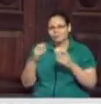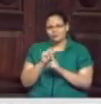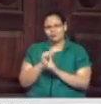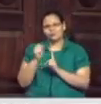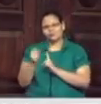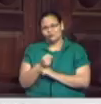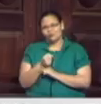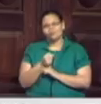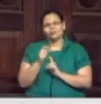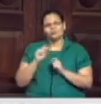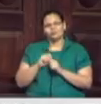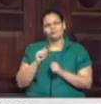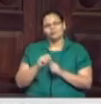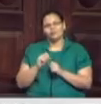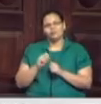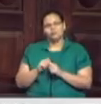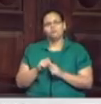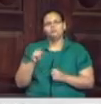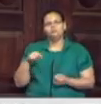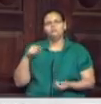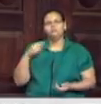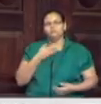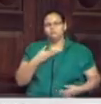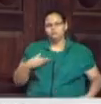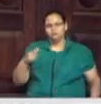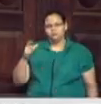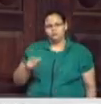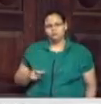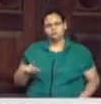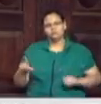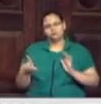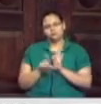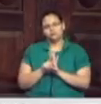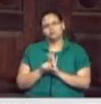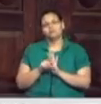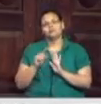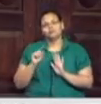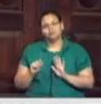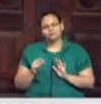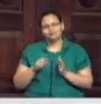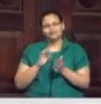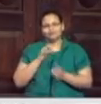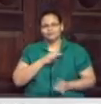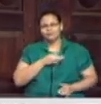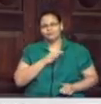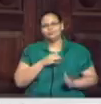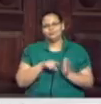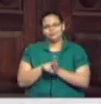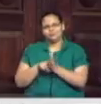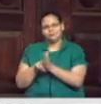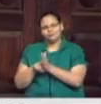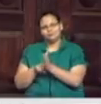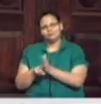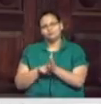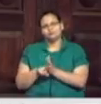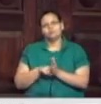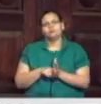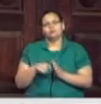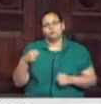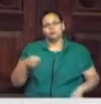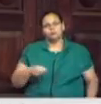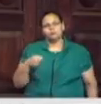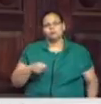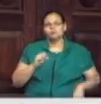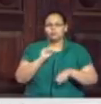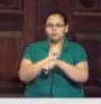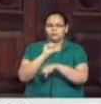que assim se faz. O Poder Executivo, o Poder Legislativo, tendo a função fiscalizadora de cobrar. E vamos então